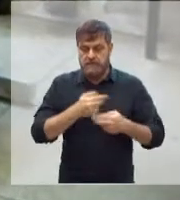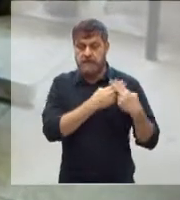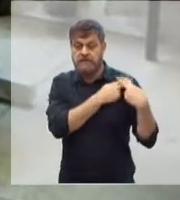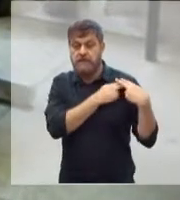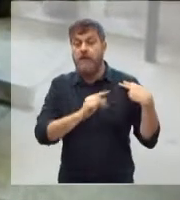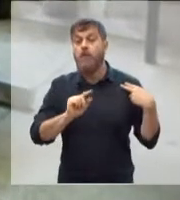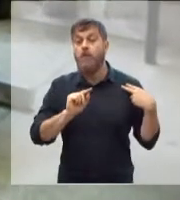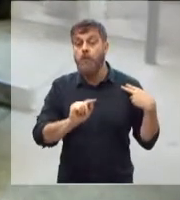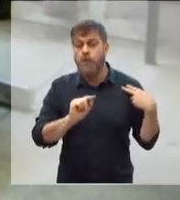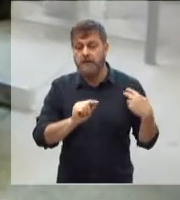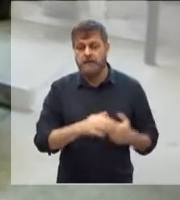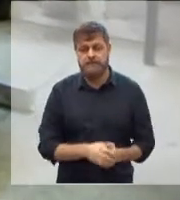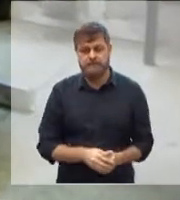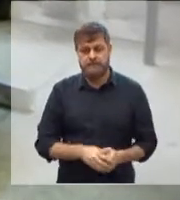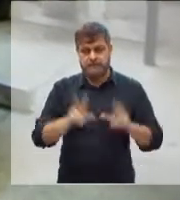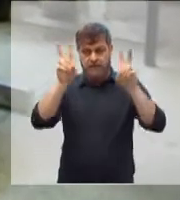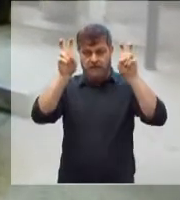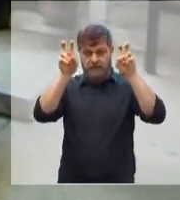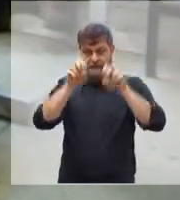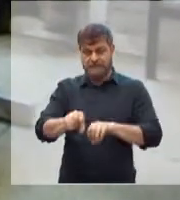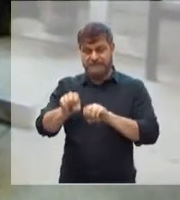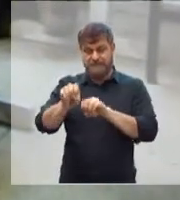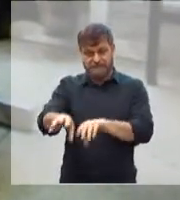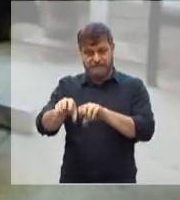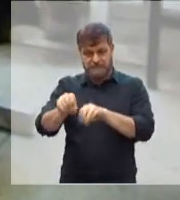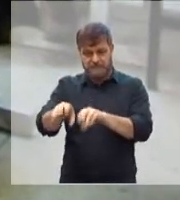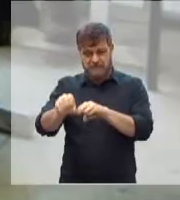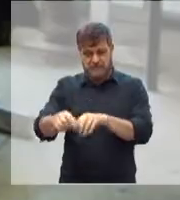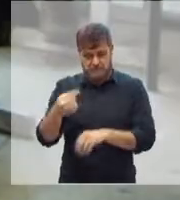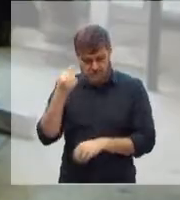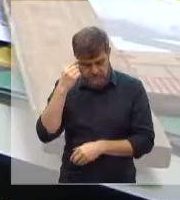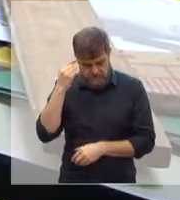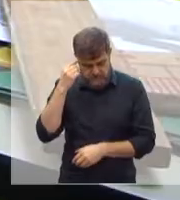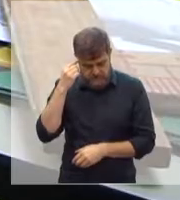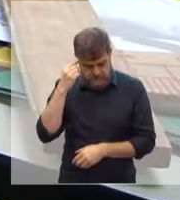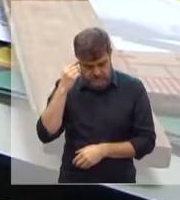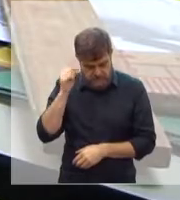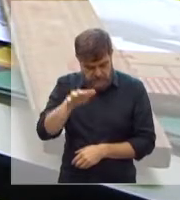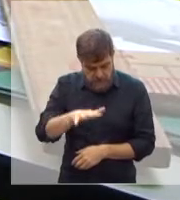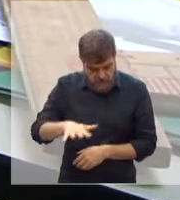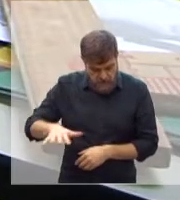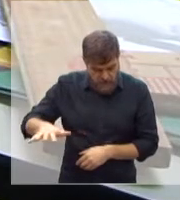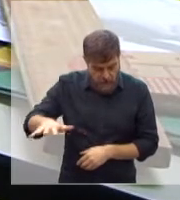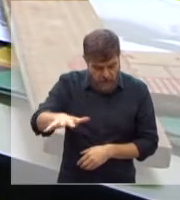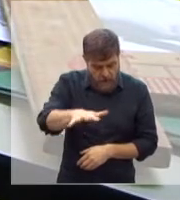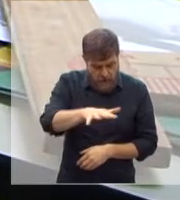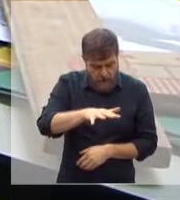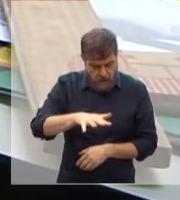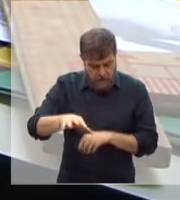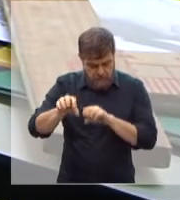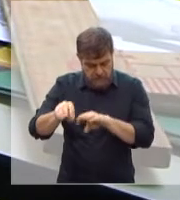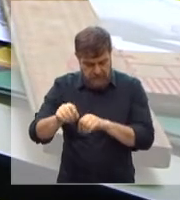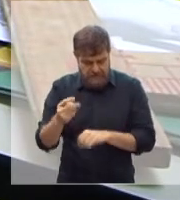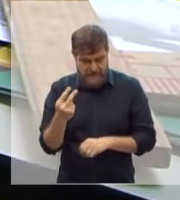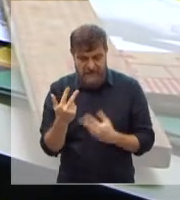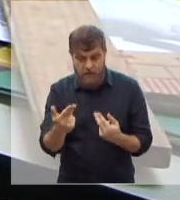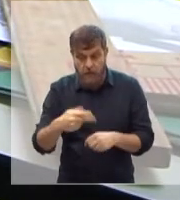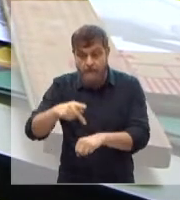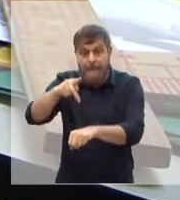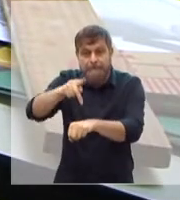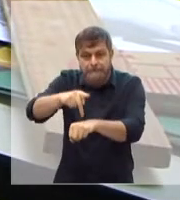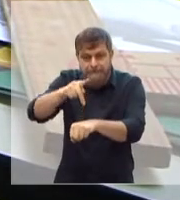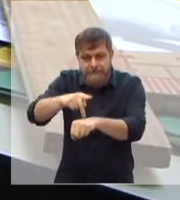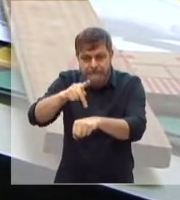que se trabalhe? É a questão da educação ser colocada como uma